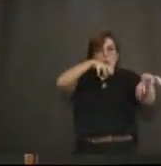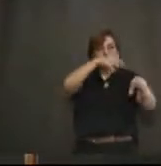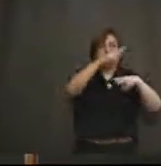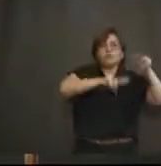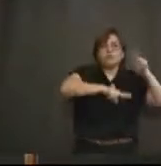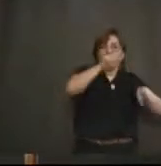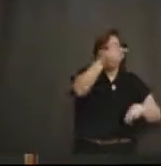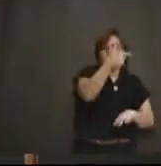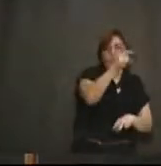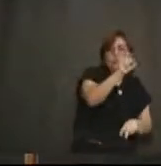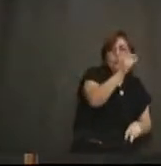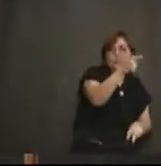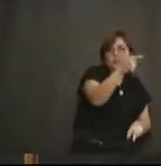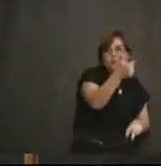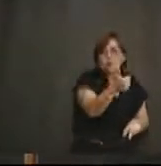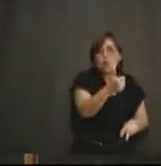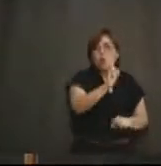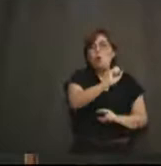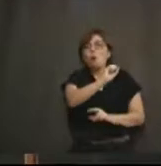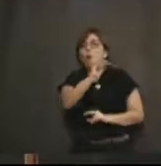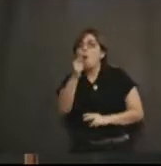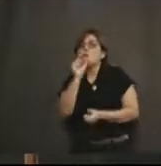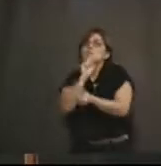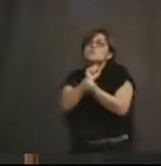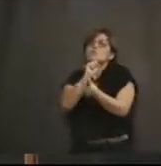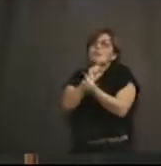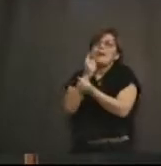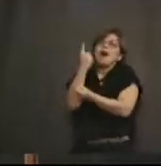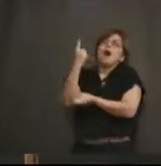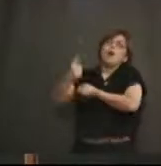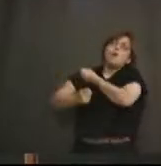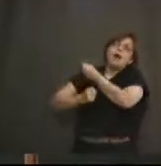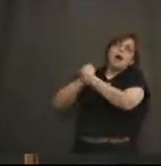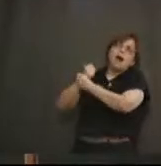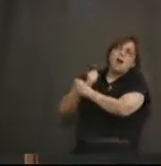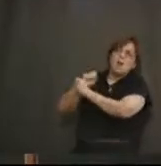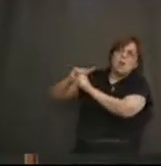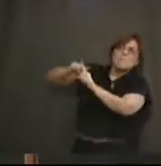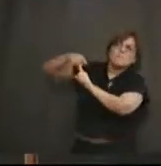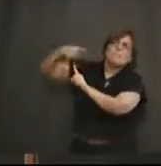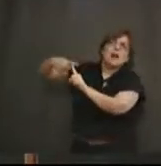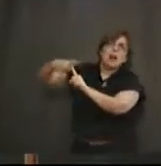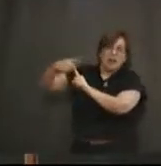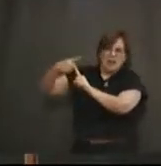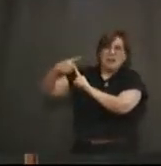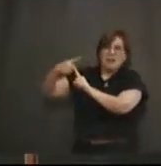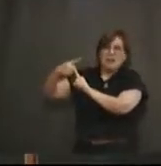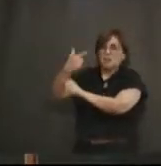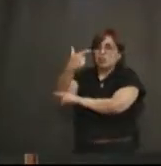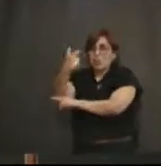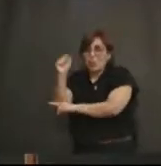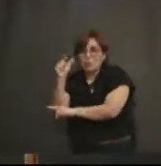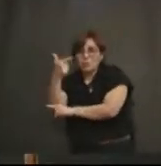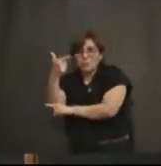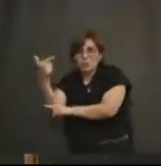2021 ou adiar por mais um ano a data de realização da Bienal para